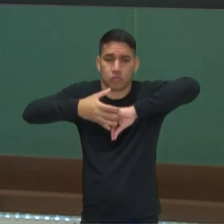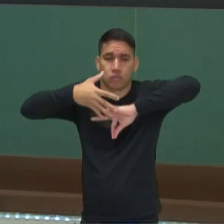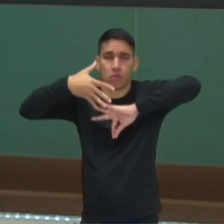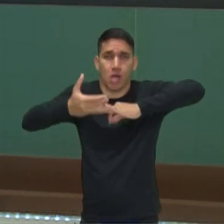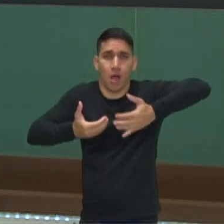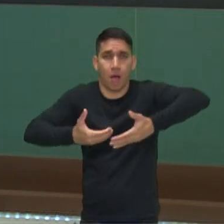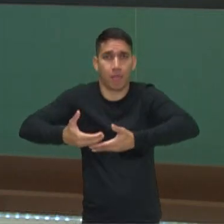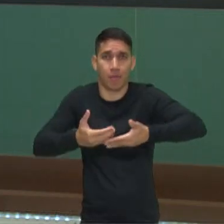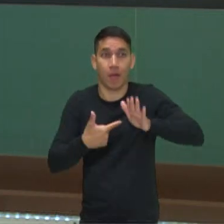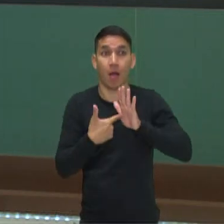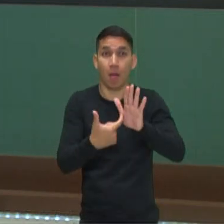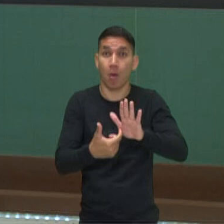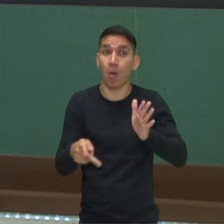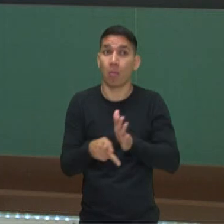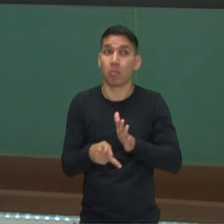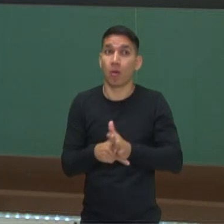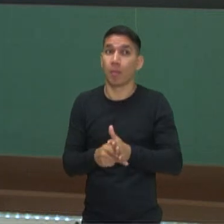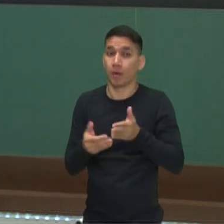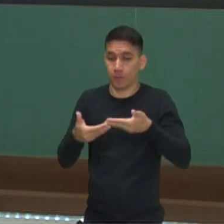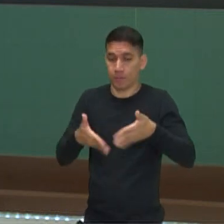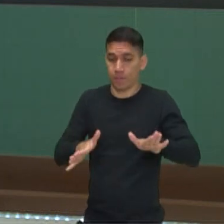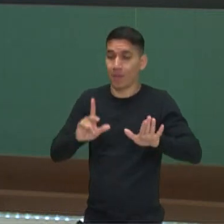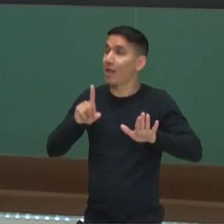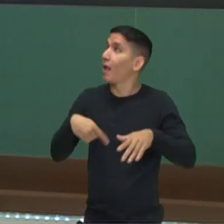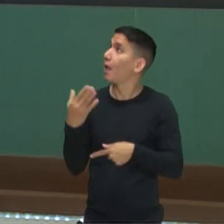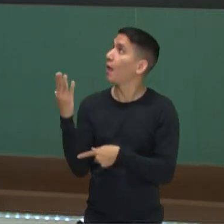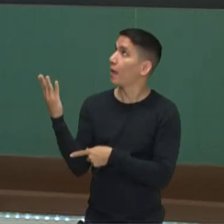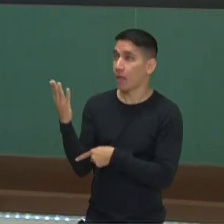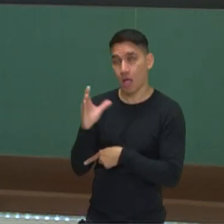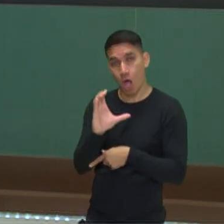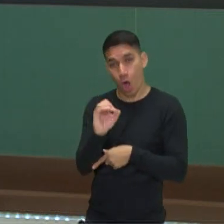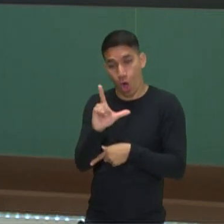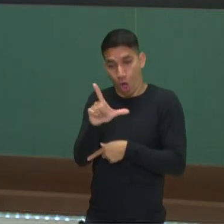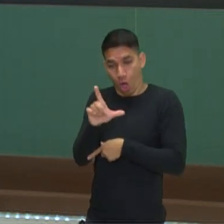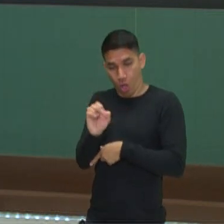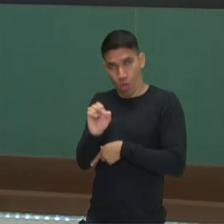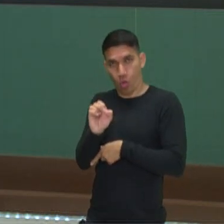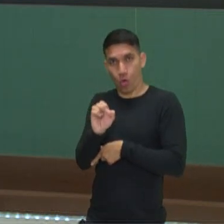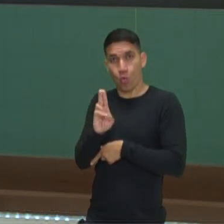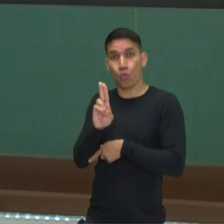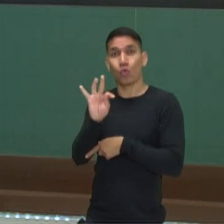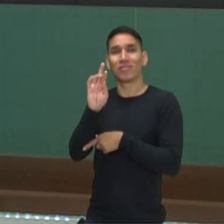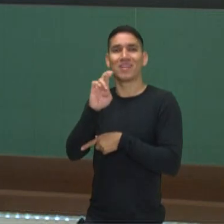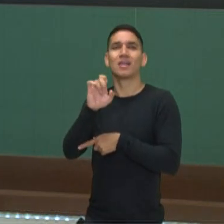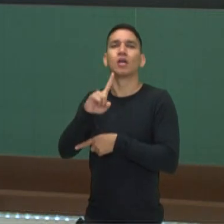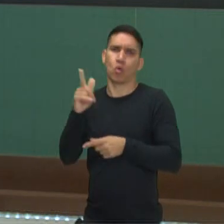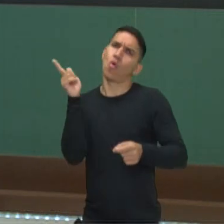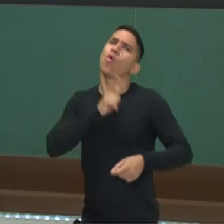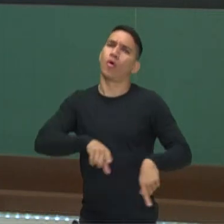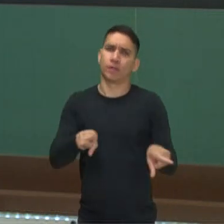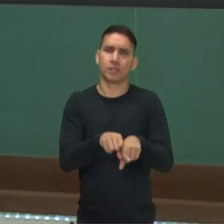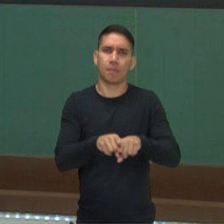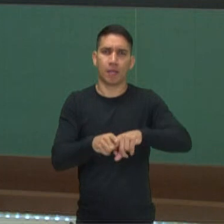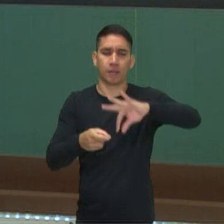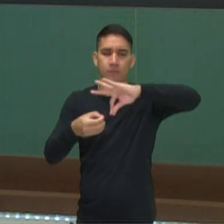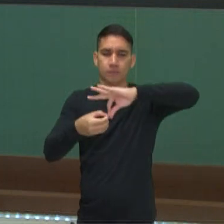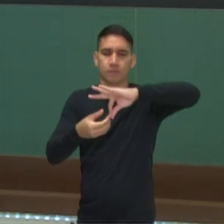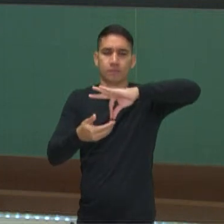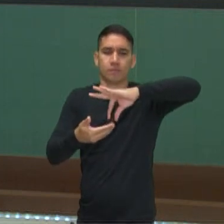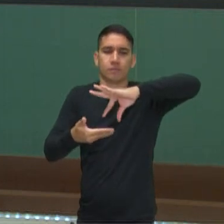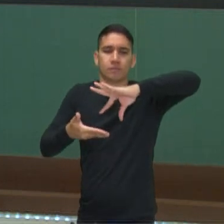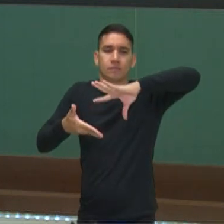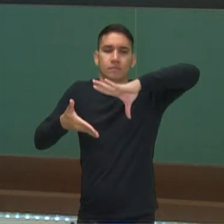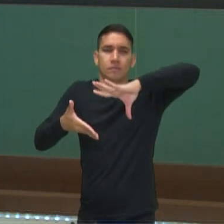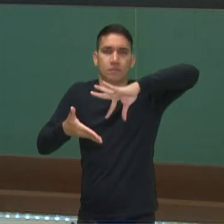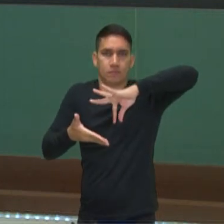aqui a gente chama de colo do útero, tá? Então, ela também tem capacidade de abrir, né, elasticidade,